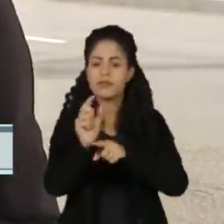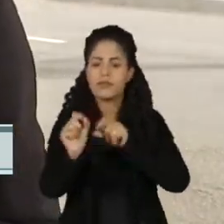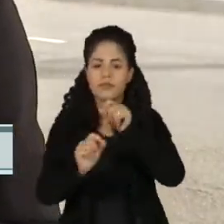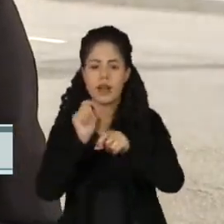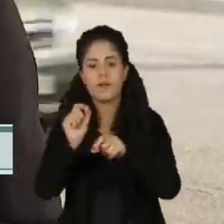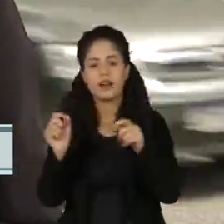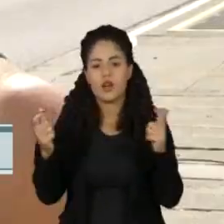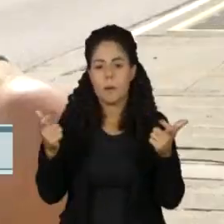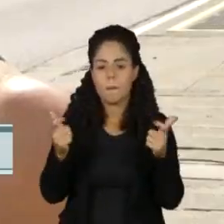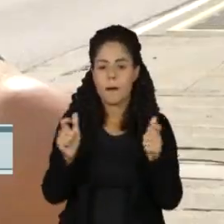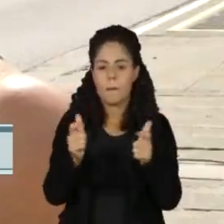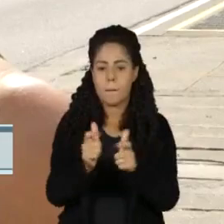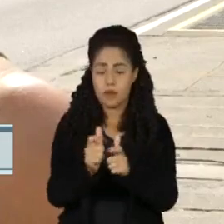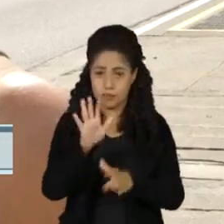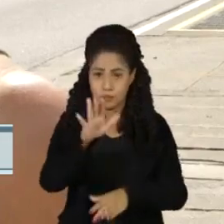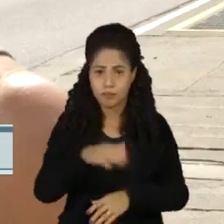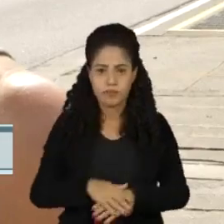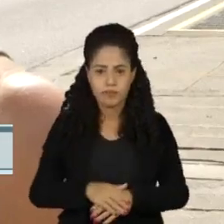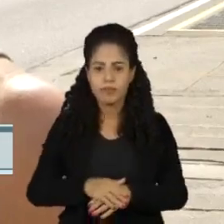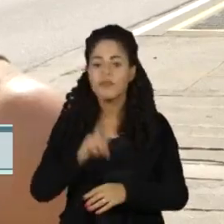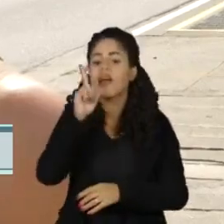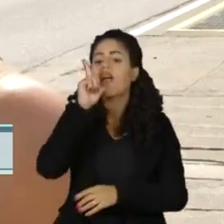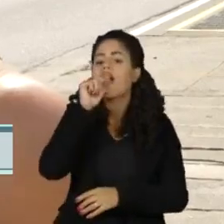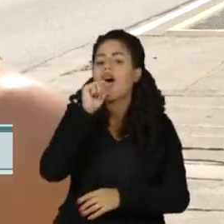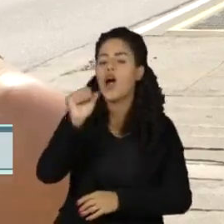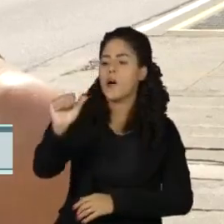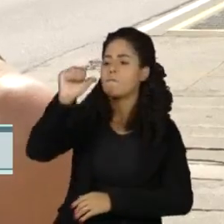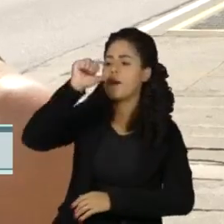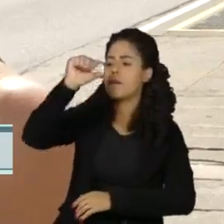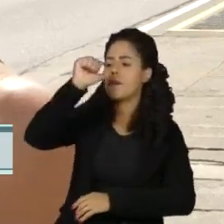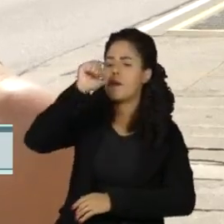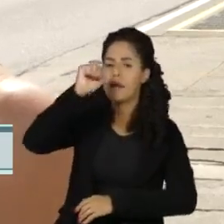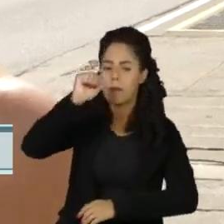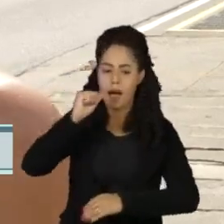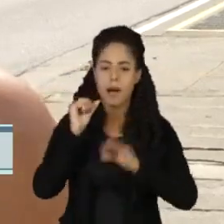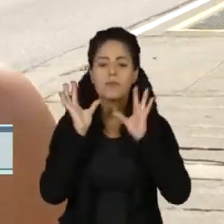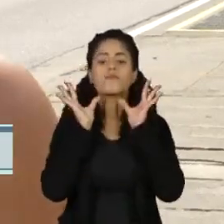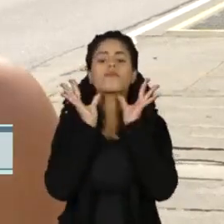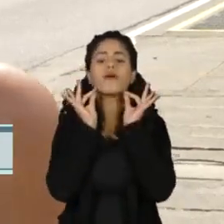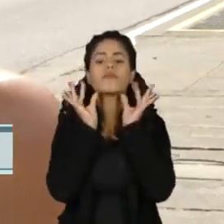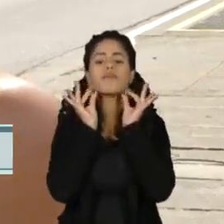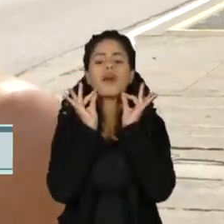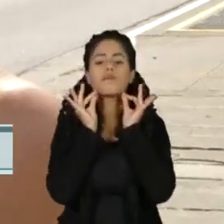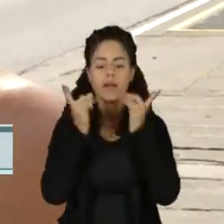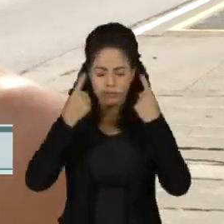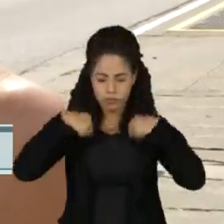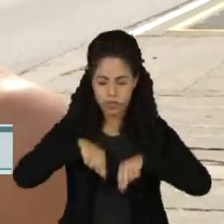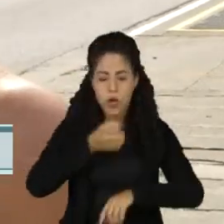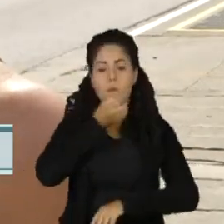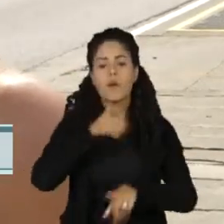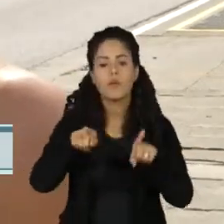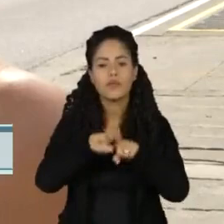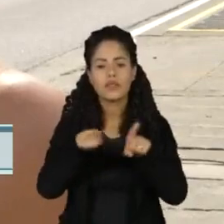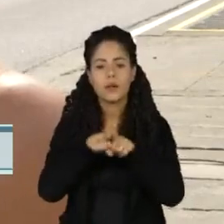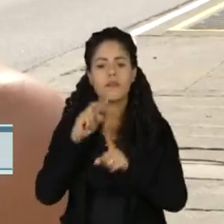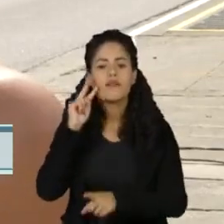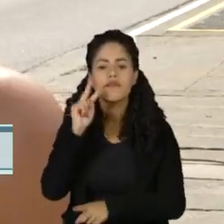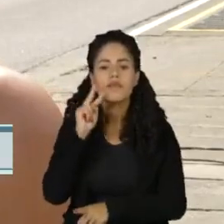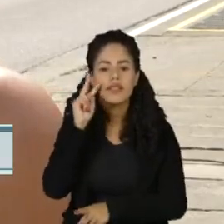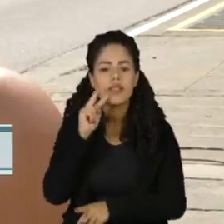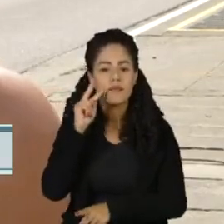atenuar o problema. Ingerir bastante líquido para deixar as mucosas hidratadas, alimentos ricos em vitamina